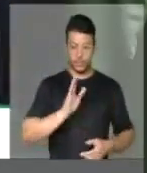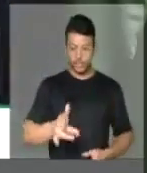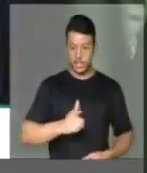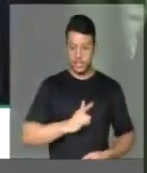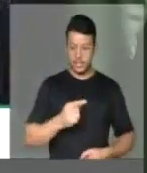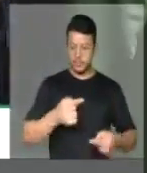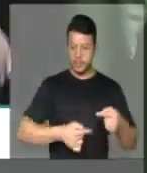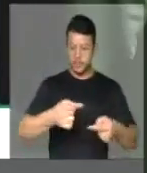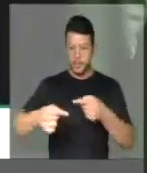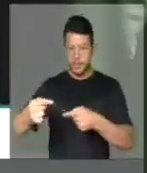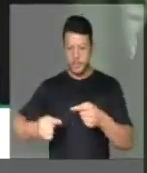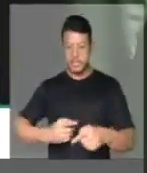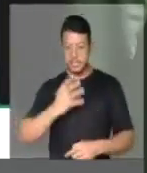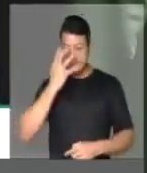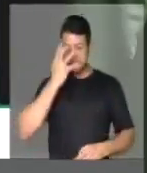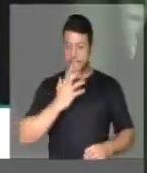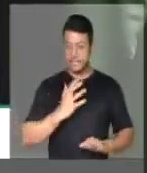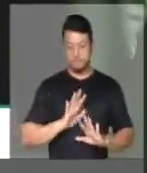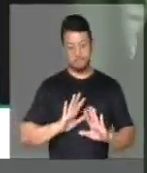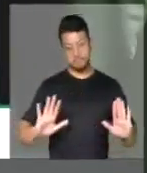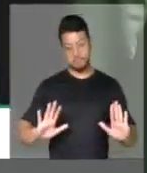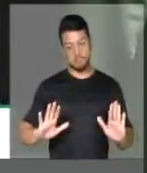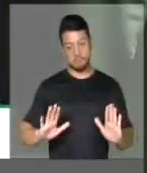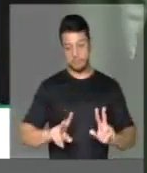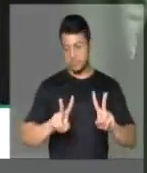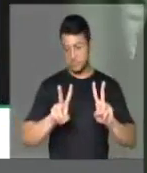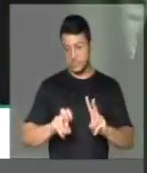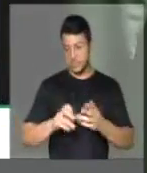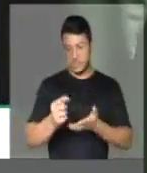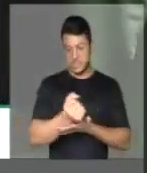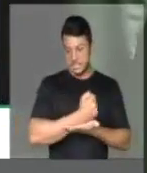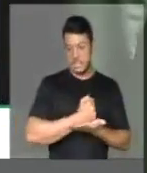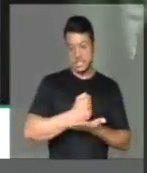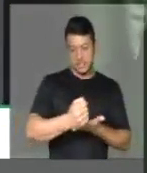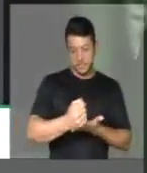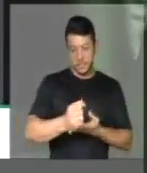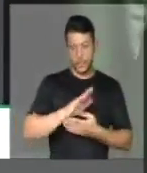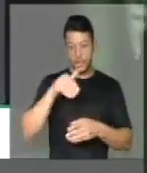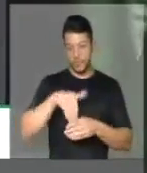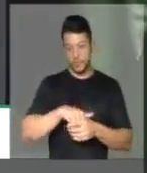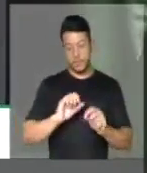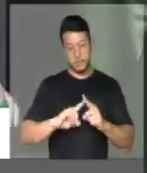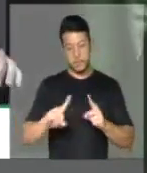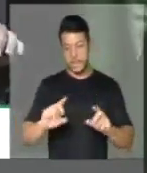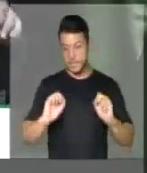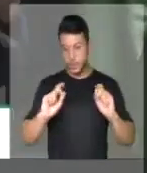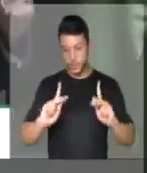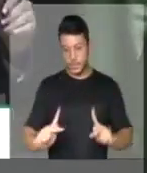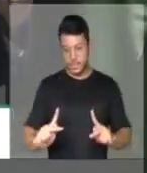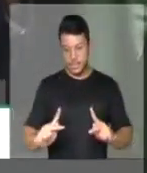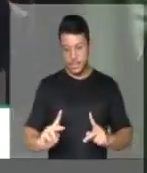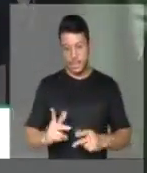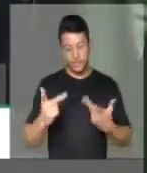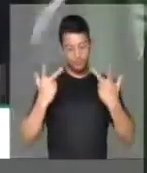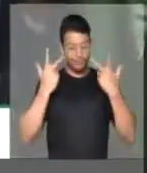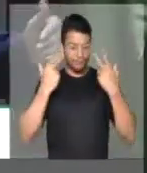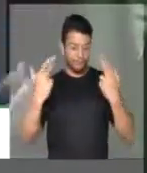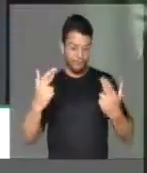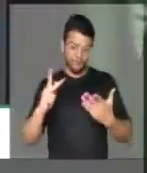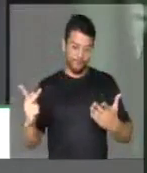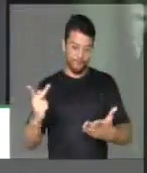ali ferrada de uma matéria que já terminou a sua votação é tudo bem faz parte